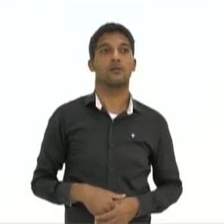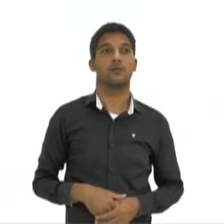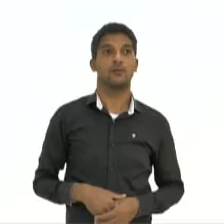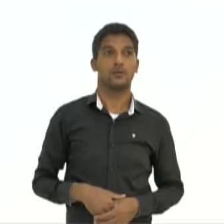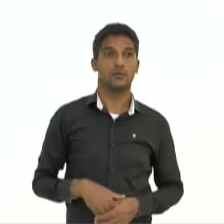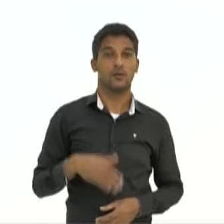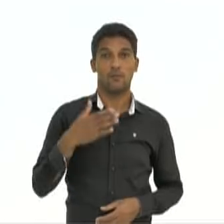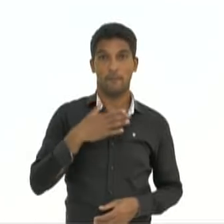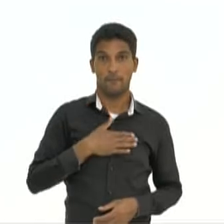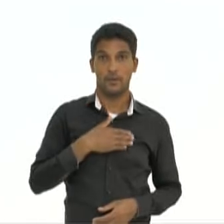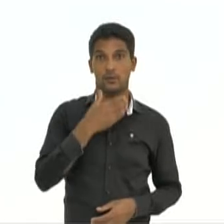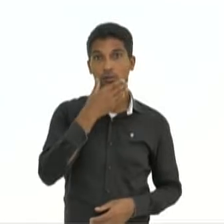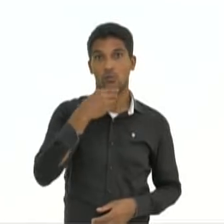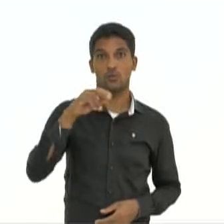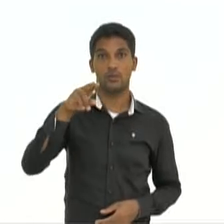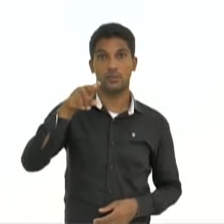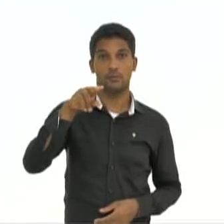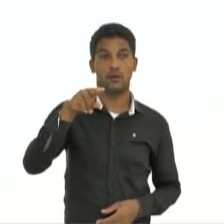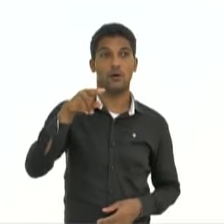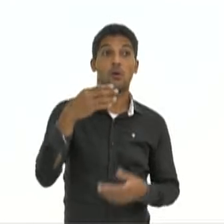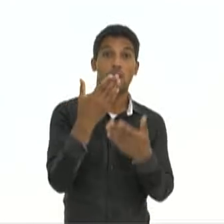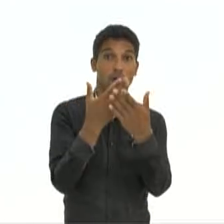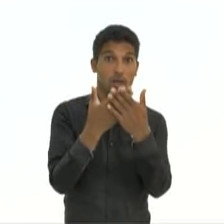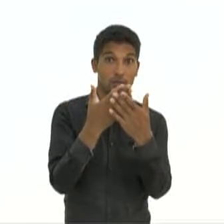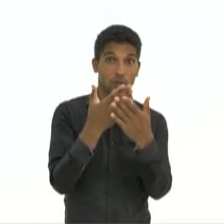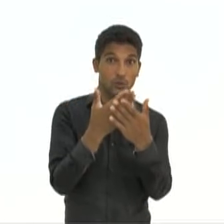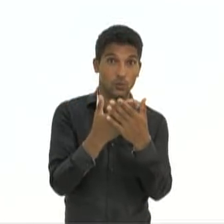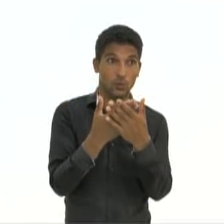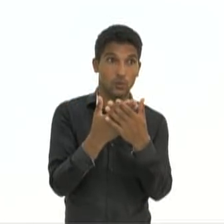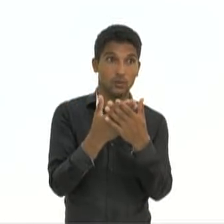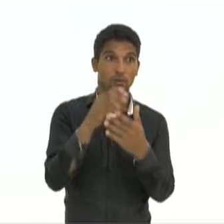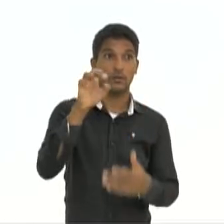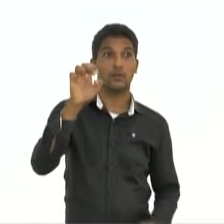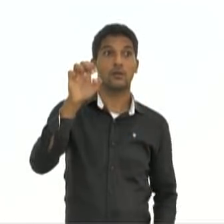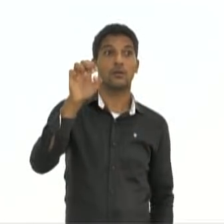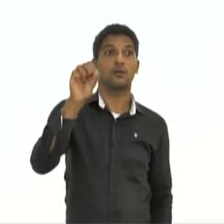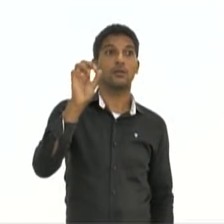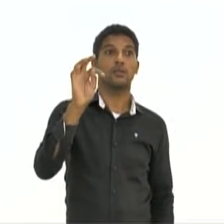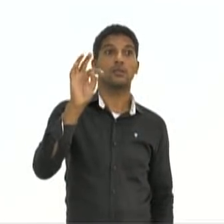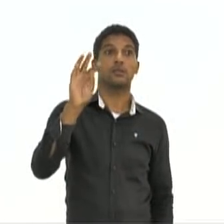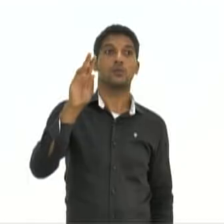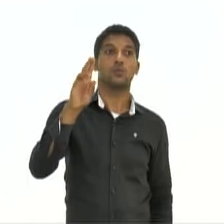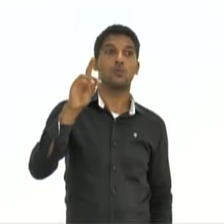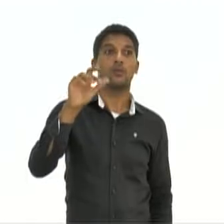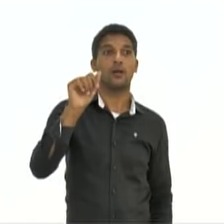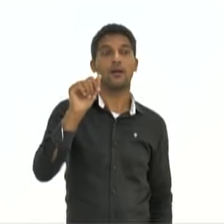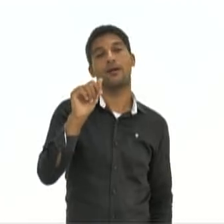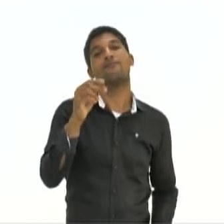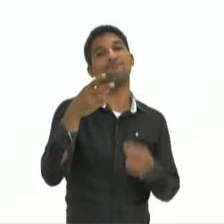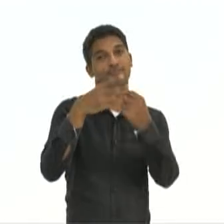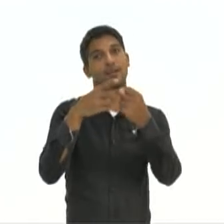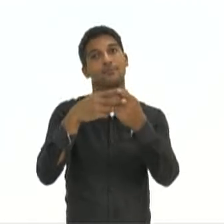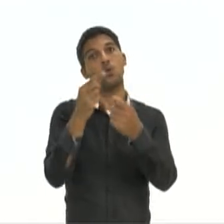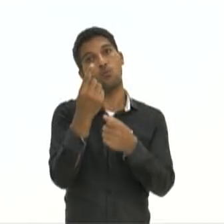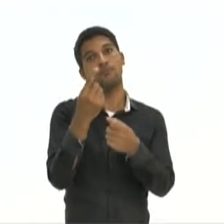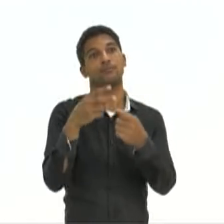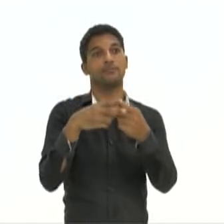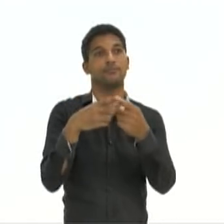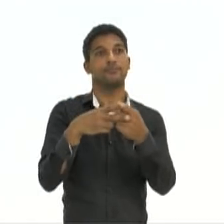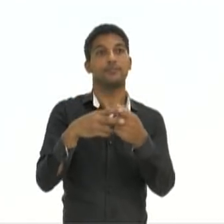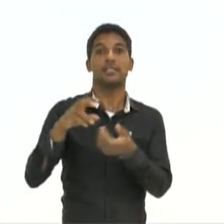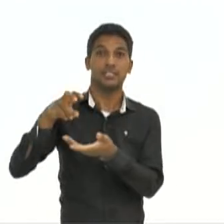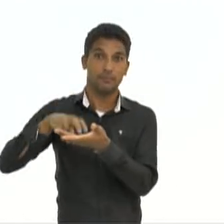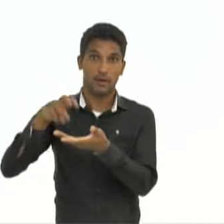né? Meu irmão estuda de manhã, portanto, eu tenho um período simples, galera. Na letra B, meu irmão estuda de manhã e trabalha à tarde,